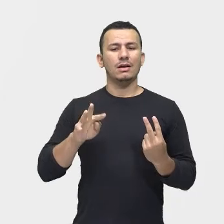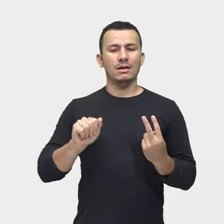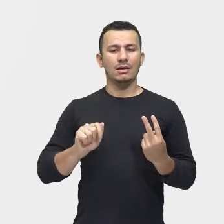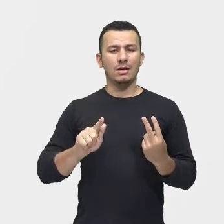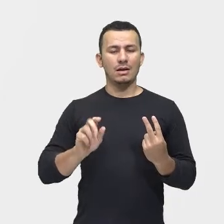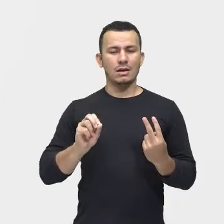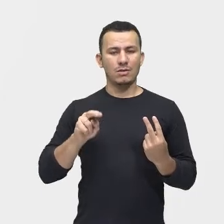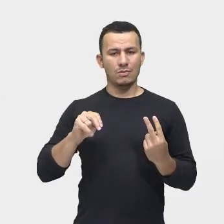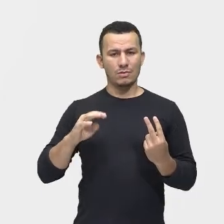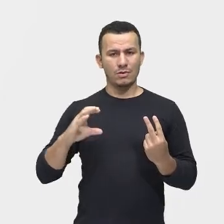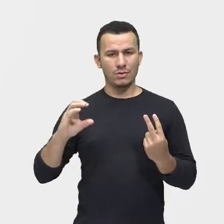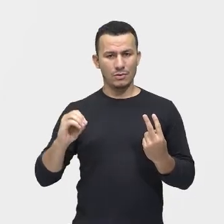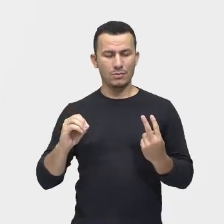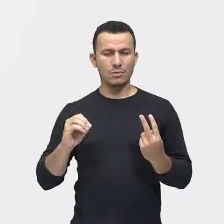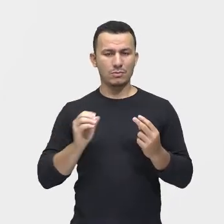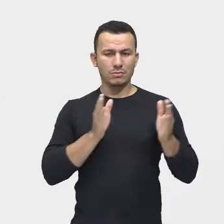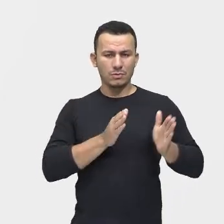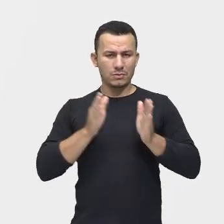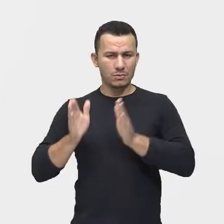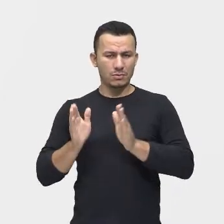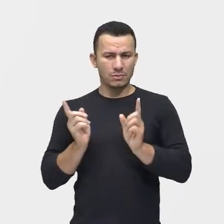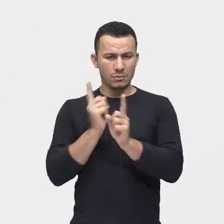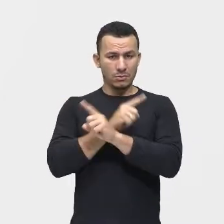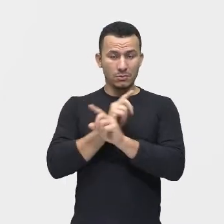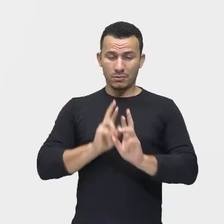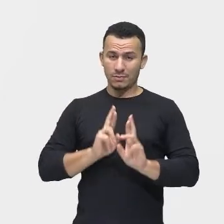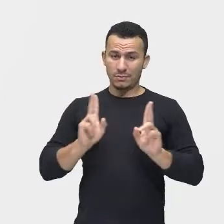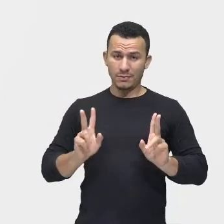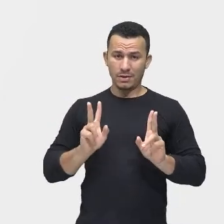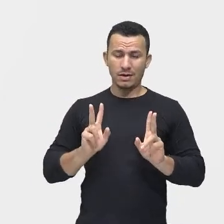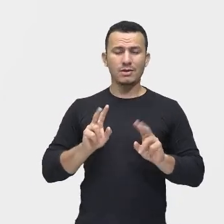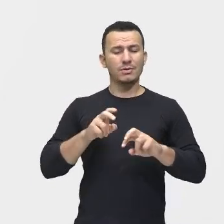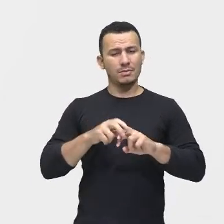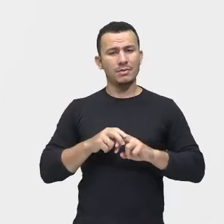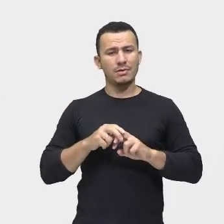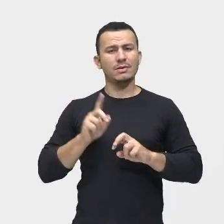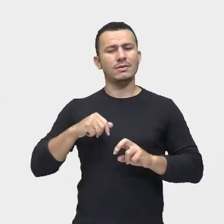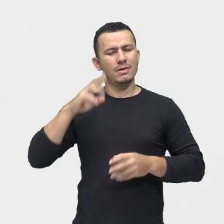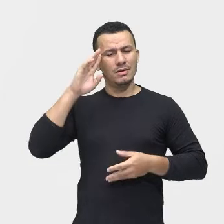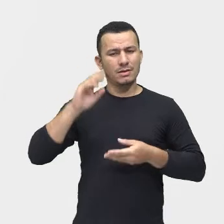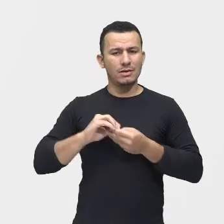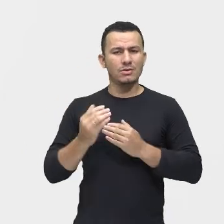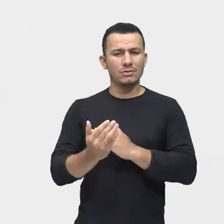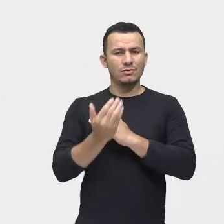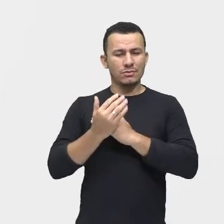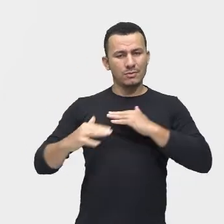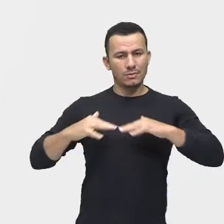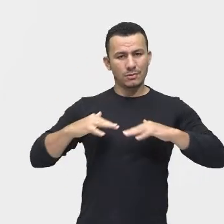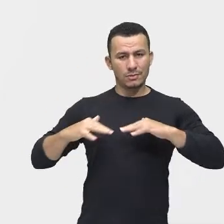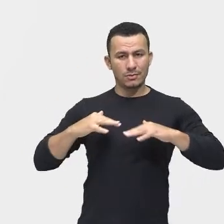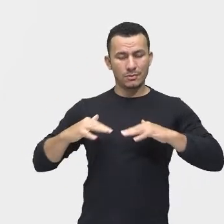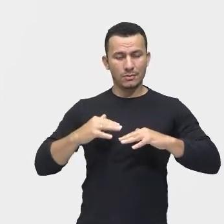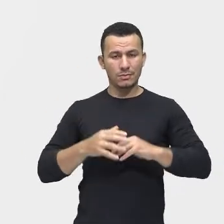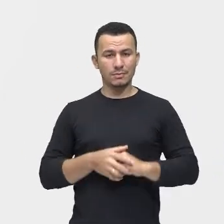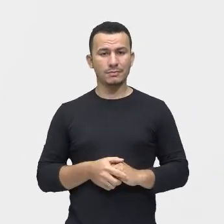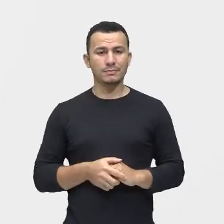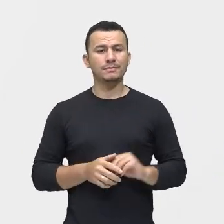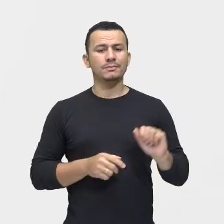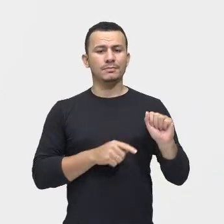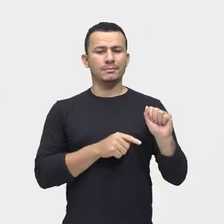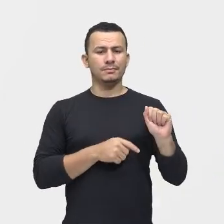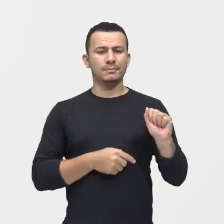lado um e de outro opostos, para serem eficientes em sua função. A alternativa